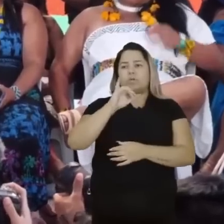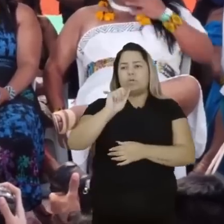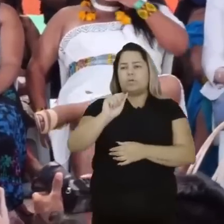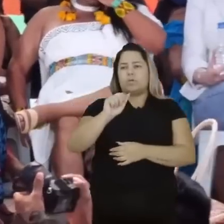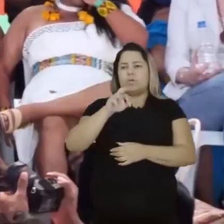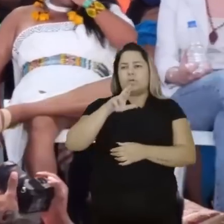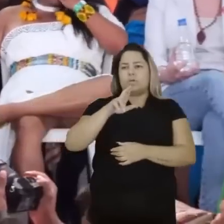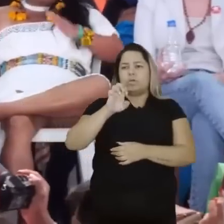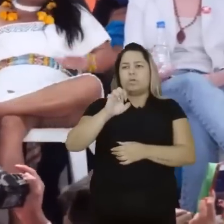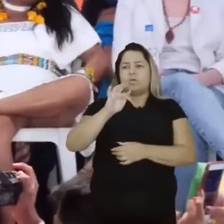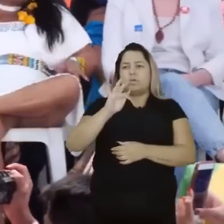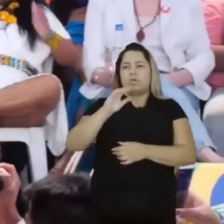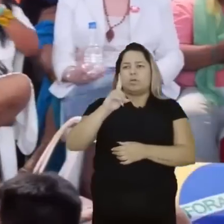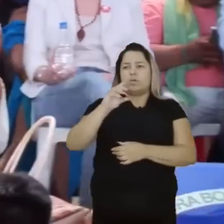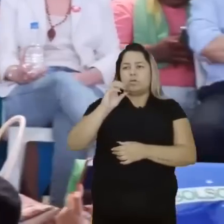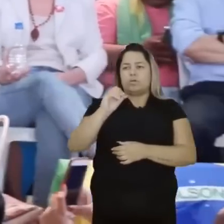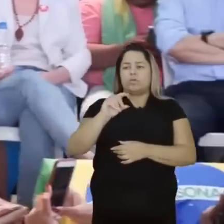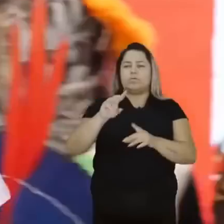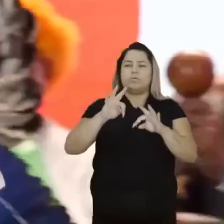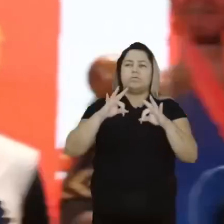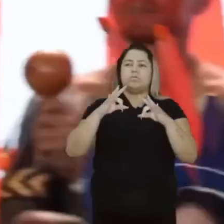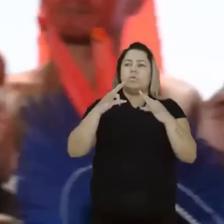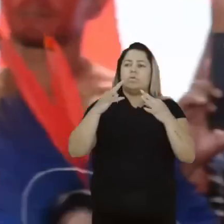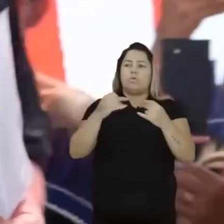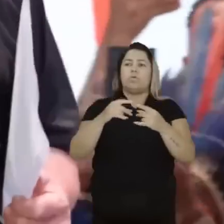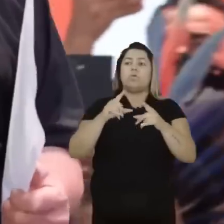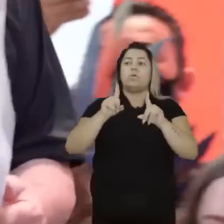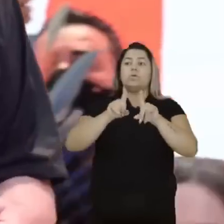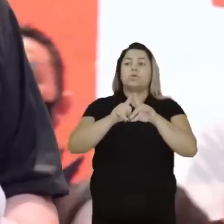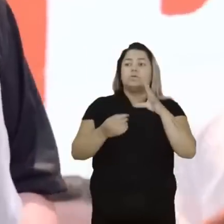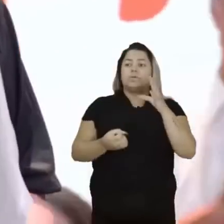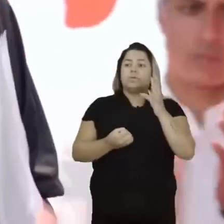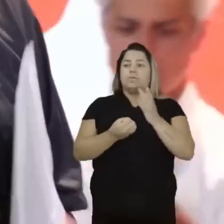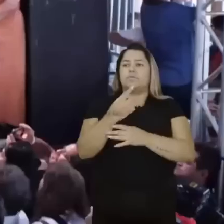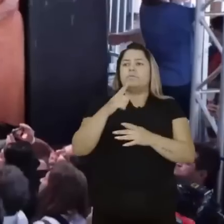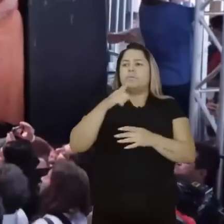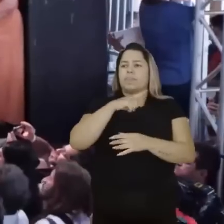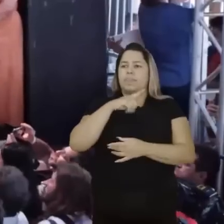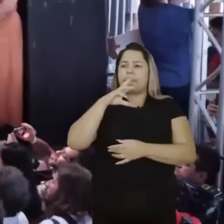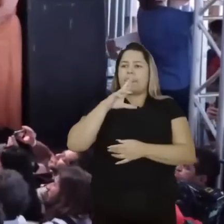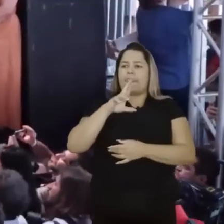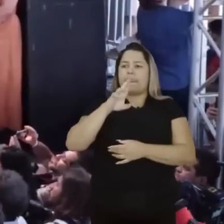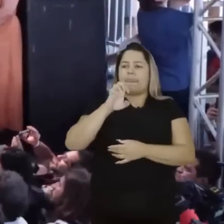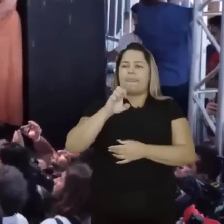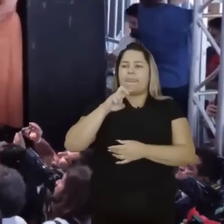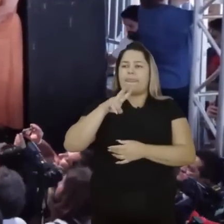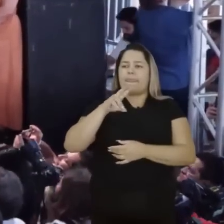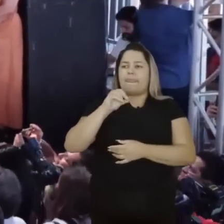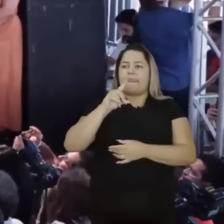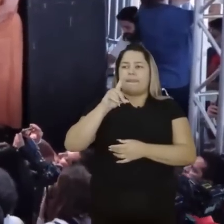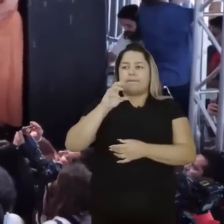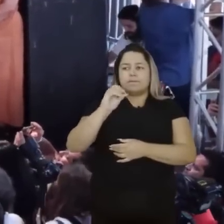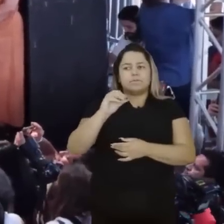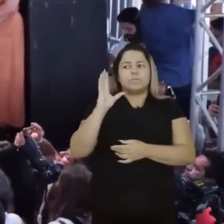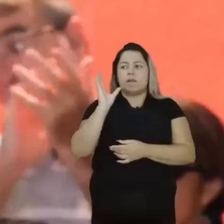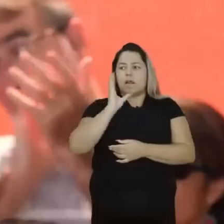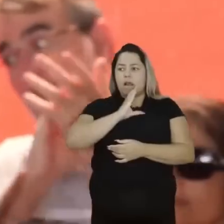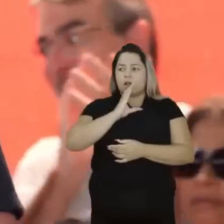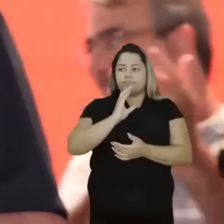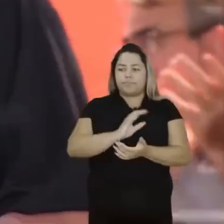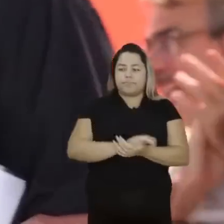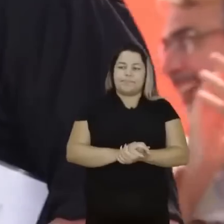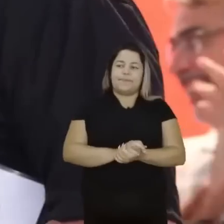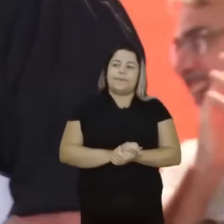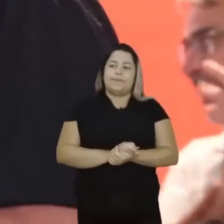que foi decreto, criando empecilho, terá que ser revogado imediatamente.